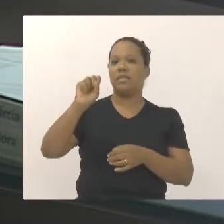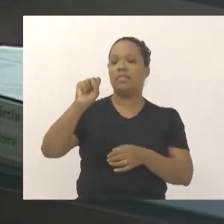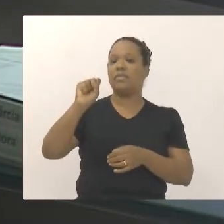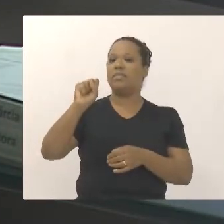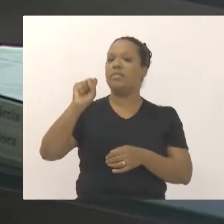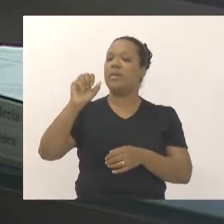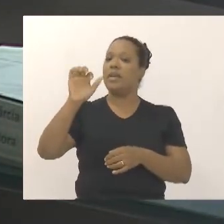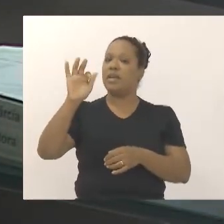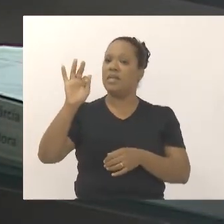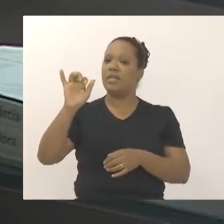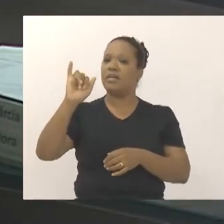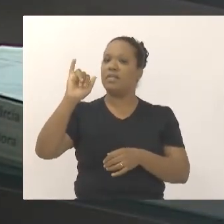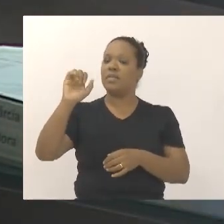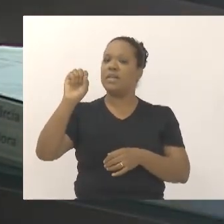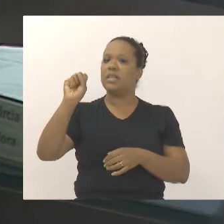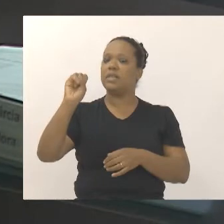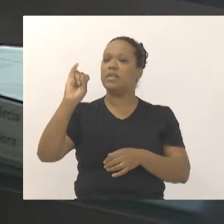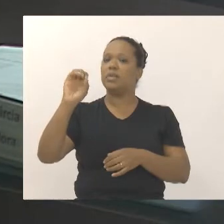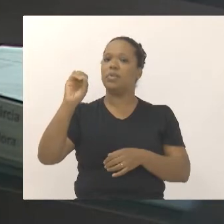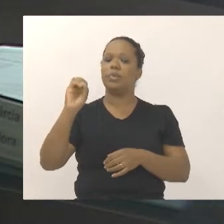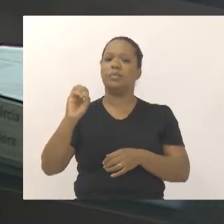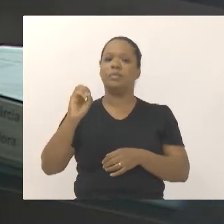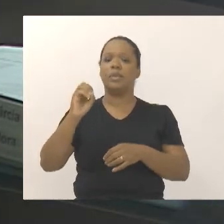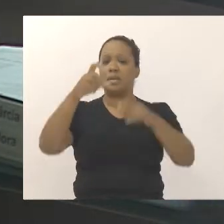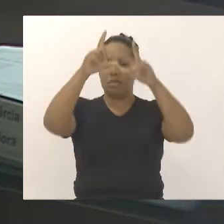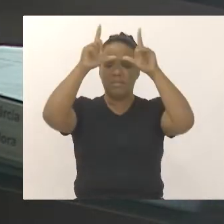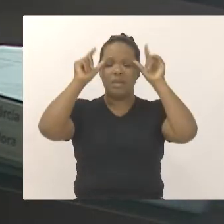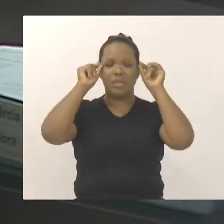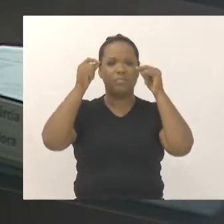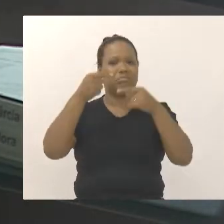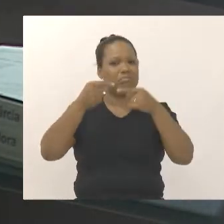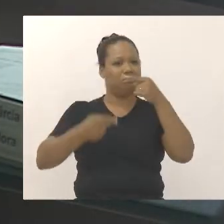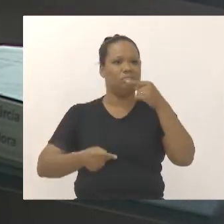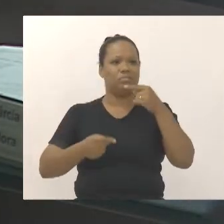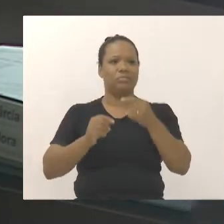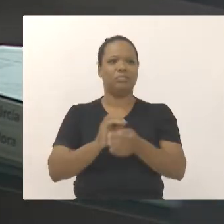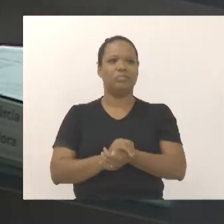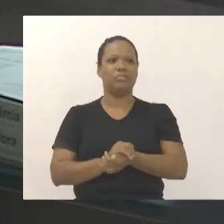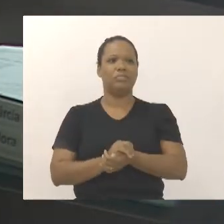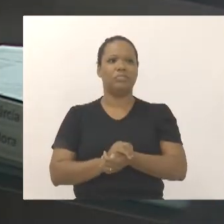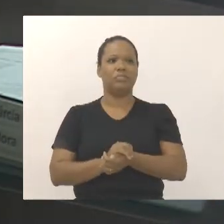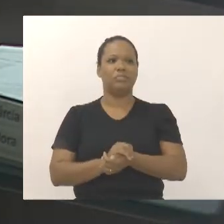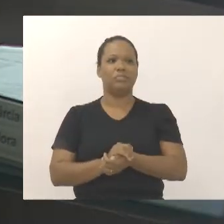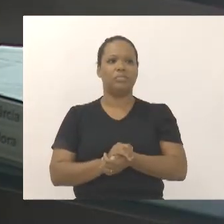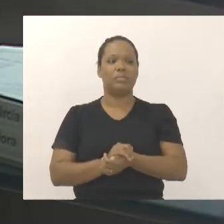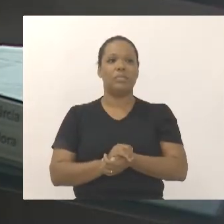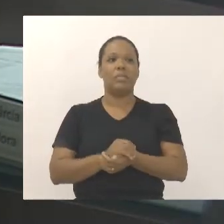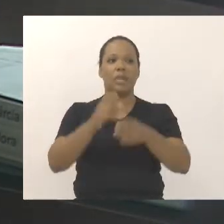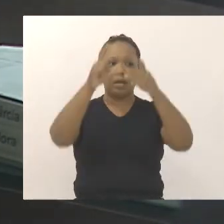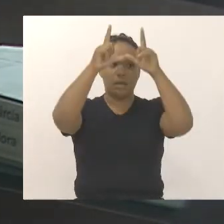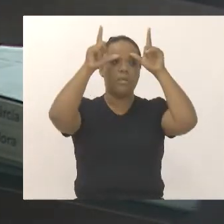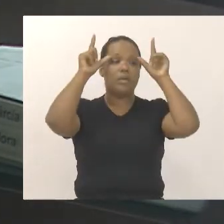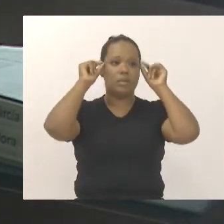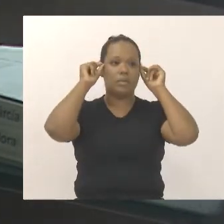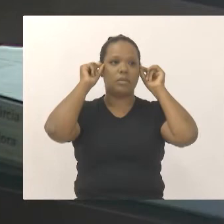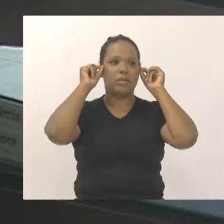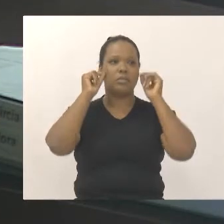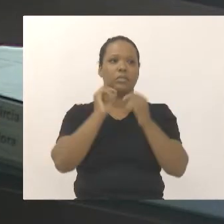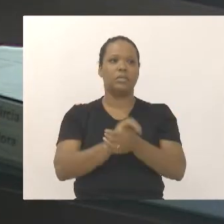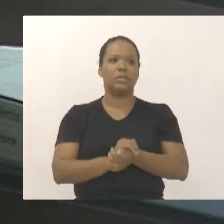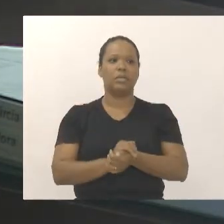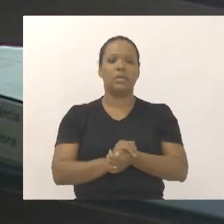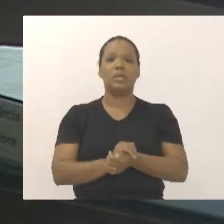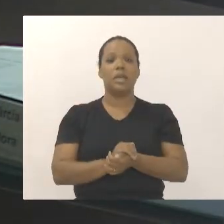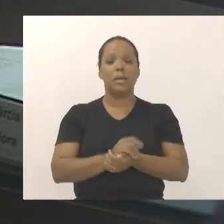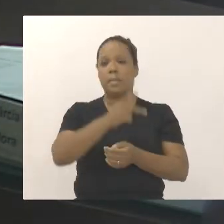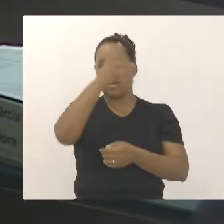Há uma divergência entre as enfermeiras, tá, meninas? Então, tem enfermagem, pessoal da enfermagem que é